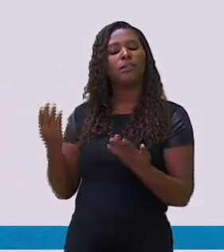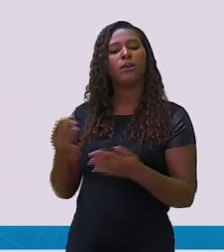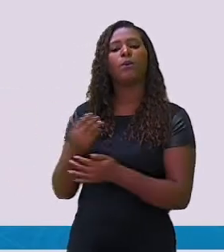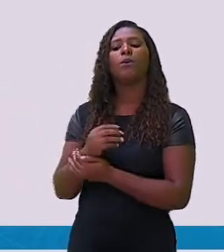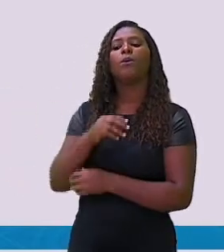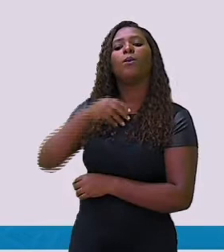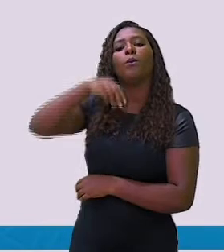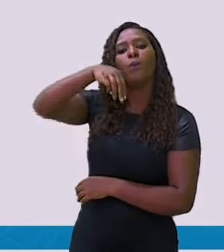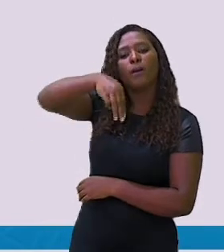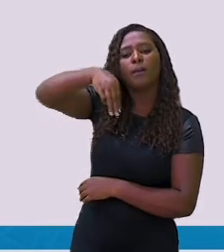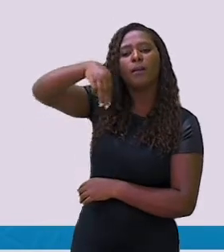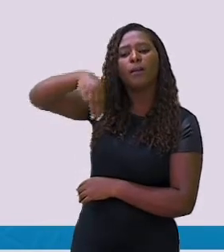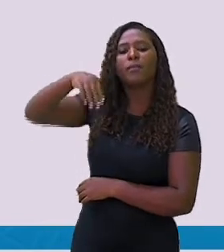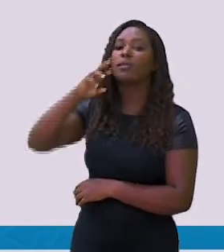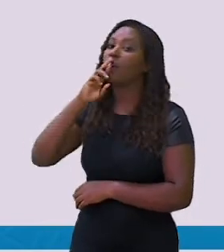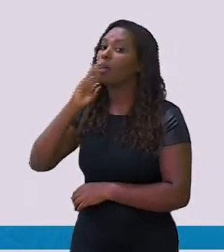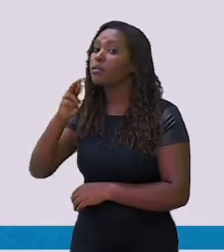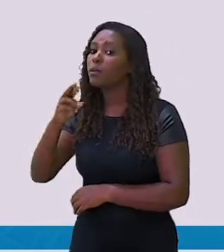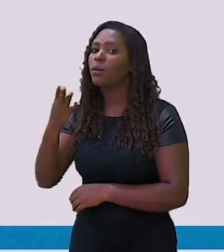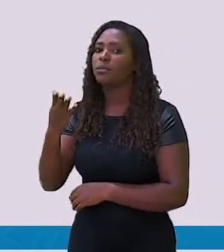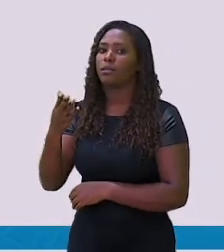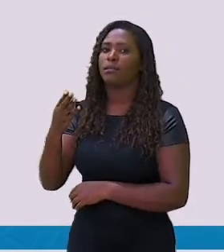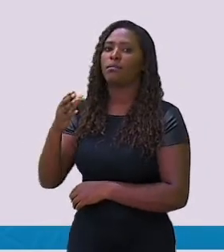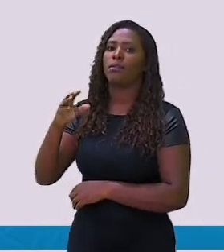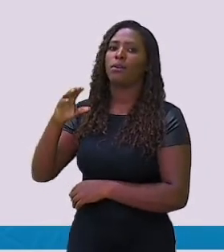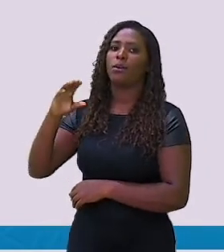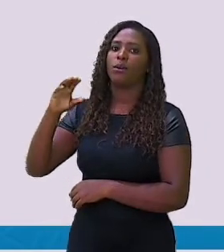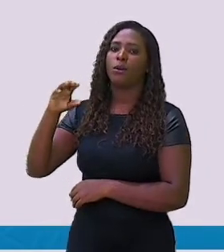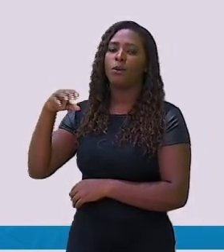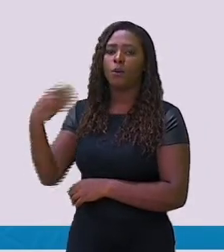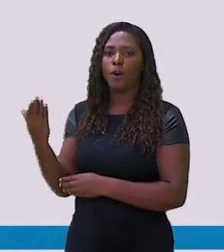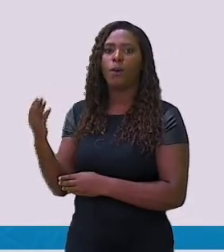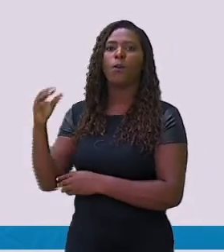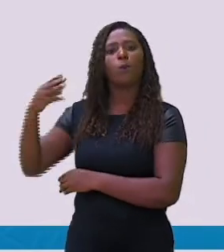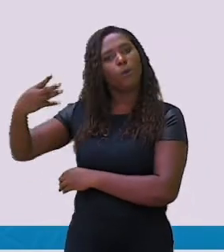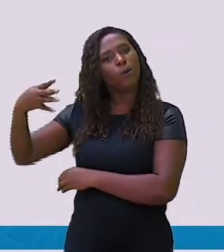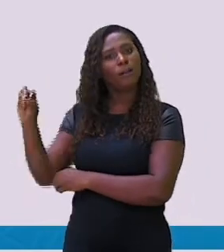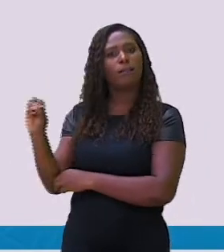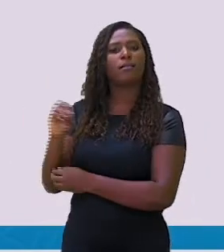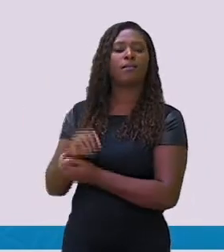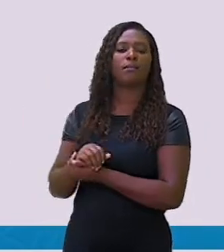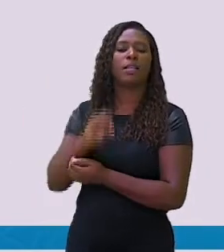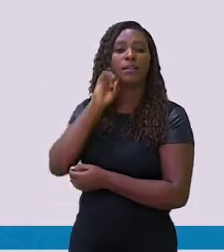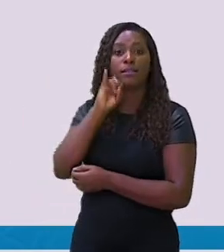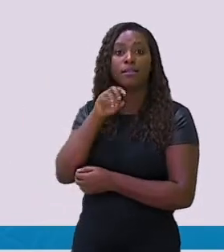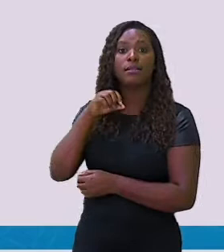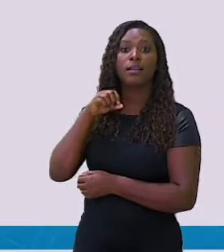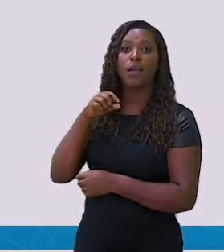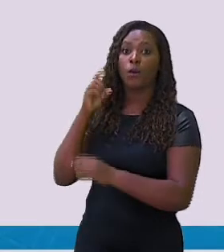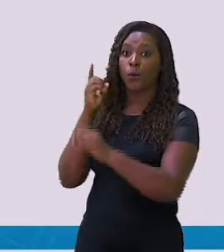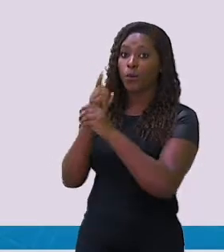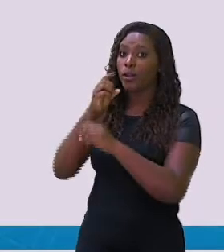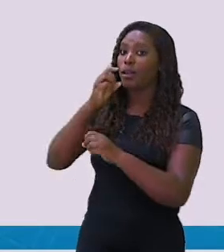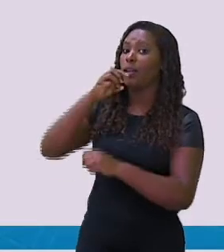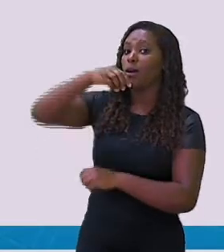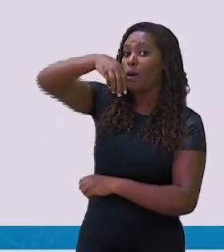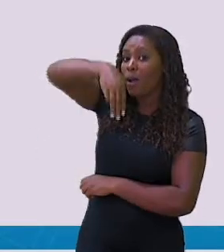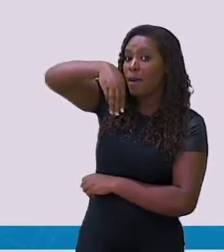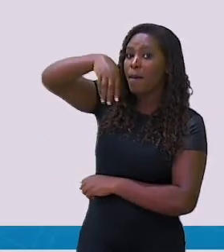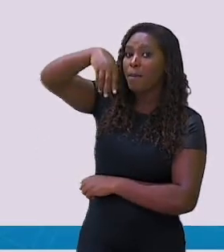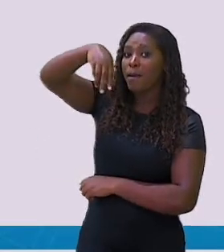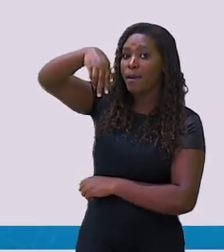40 Então se encontrei o MMC dos denominadores você 40